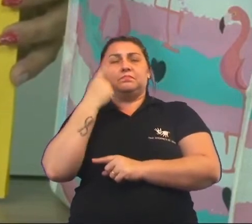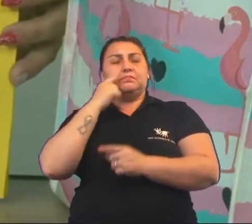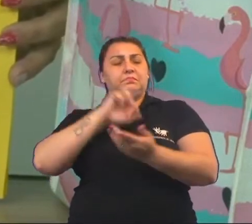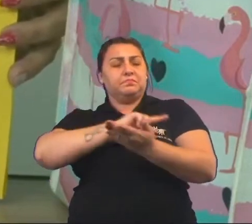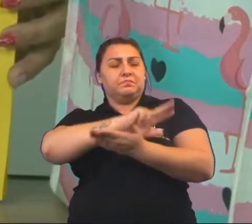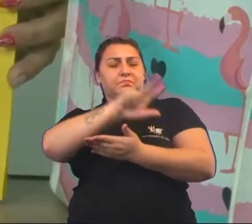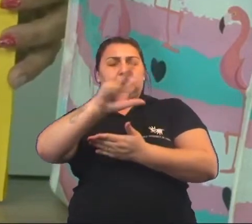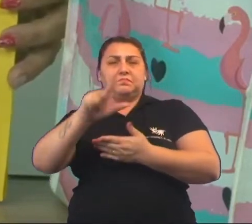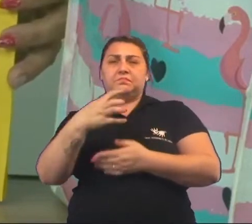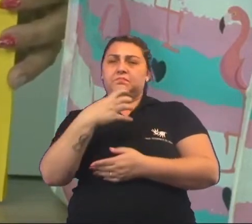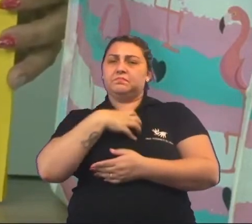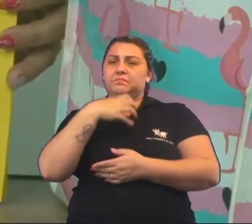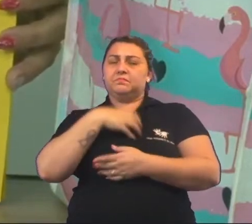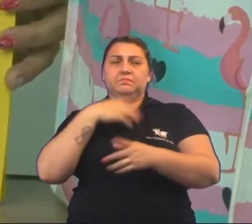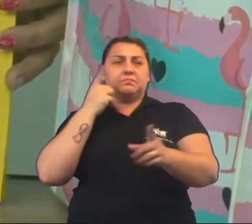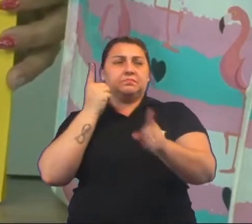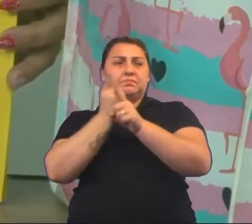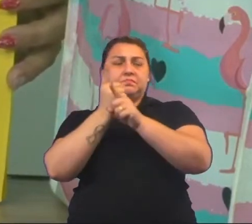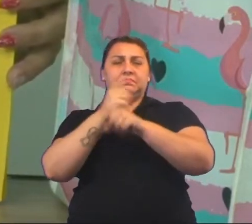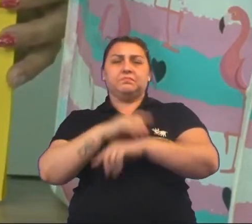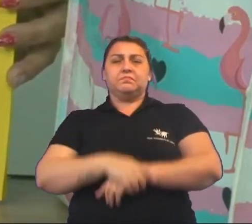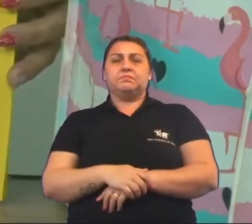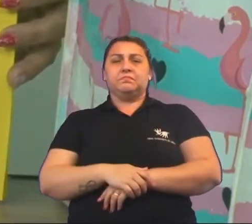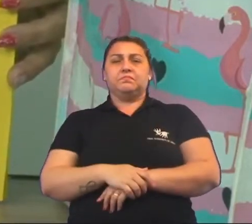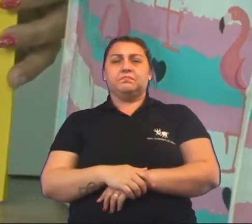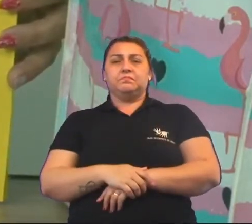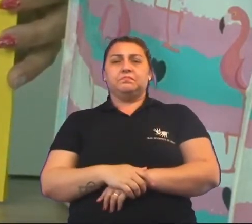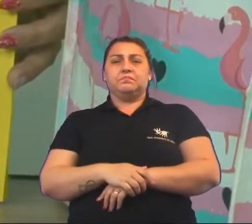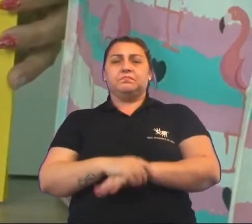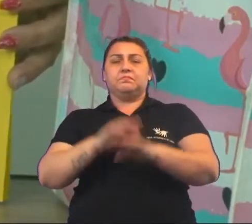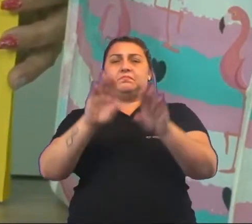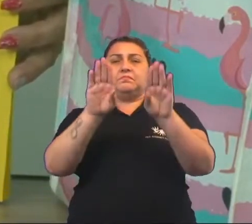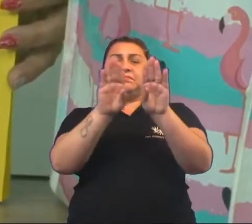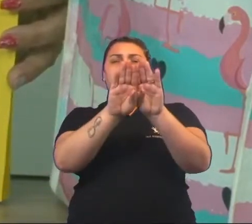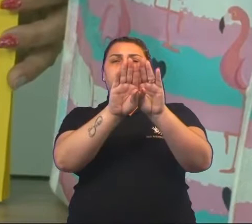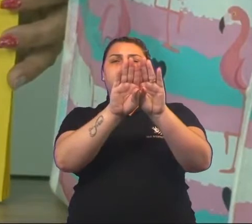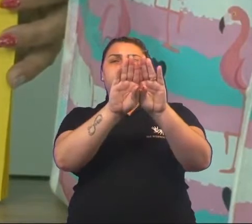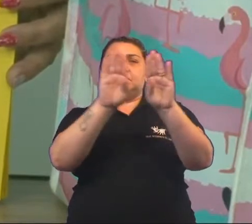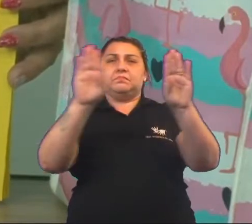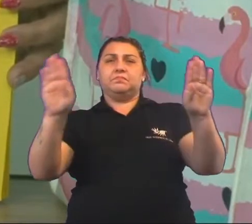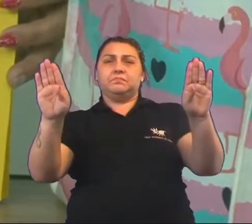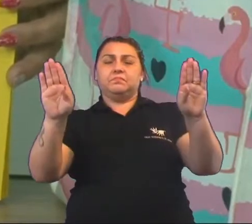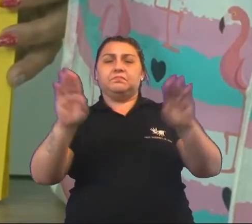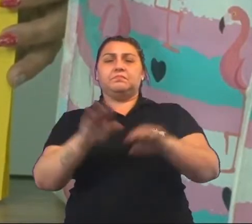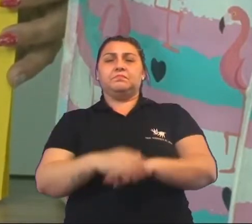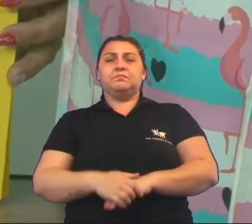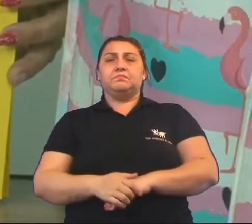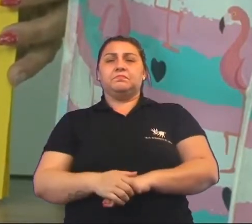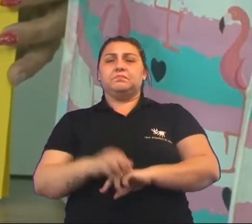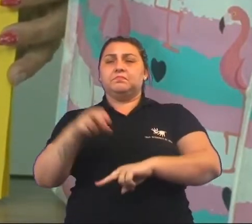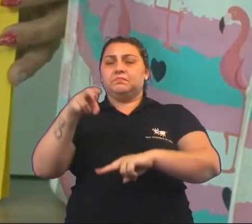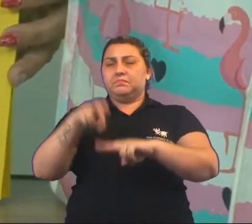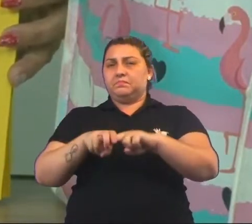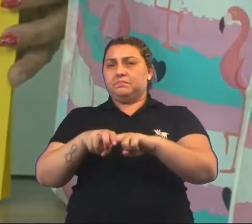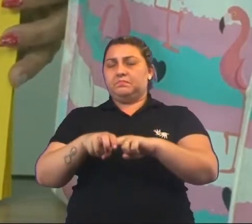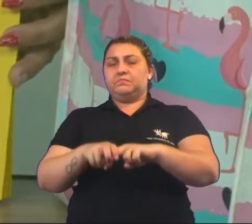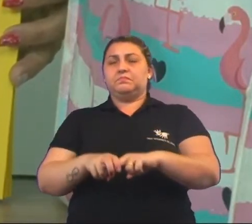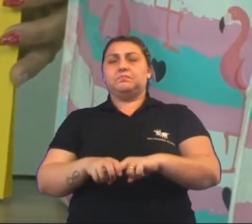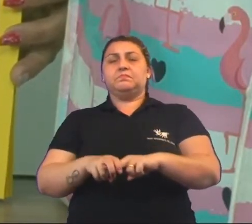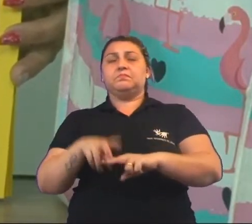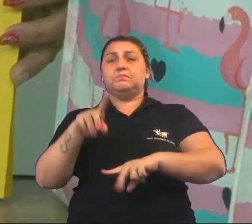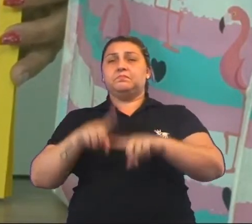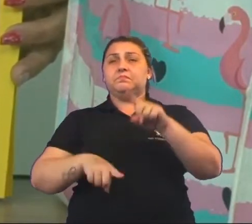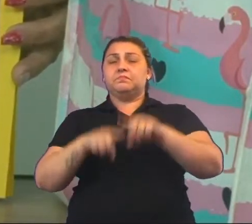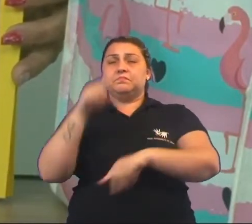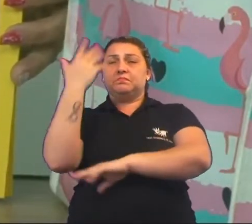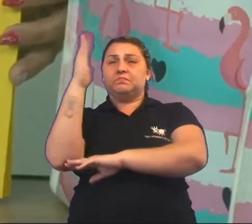de formas que estamos encontrando. Na porta nós encontramos um formato, na cadeira, nos